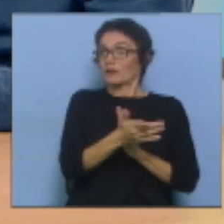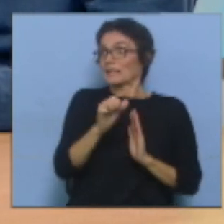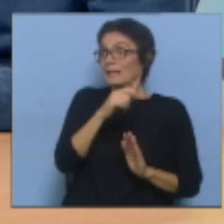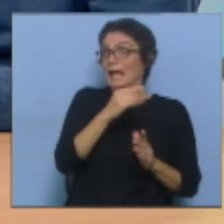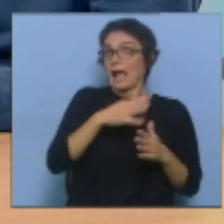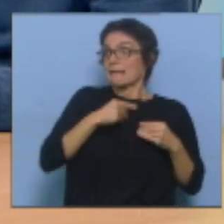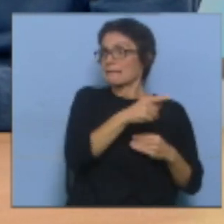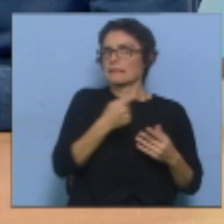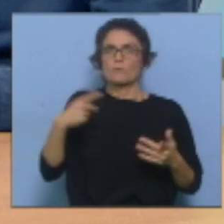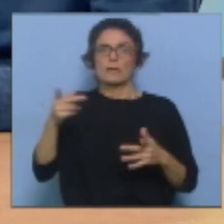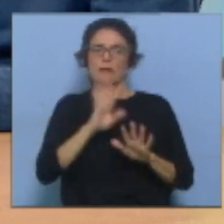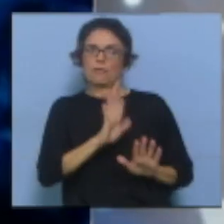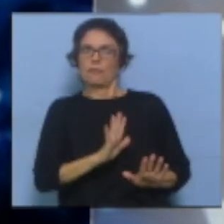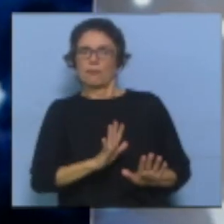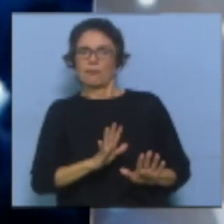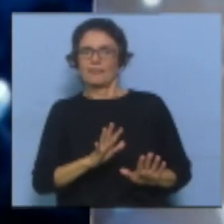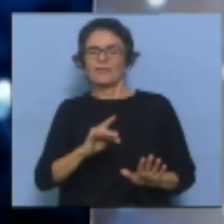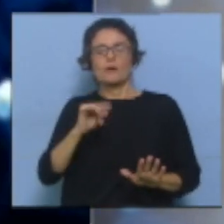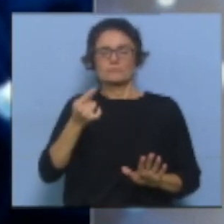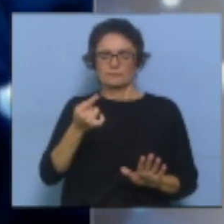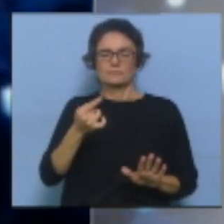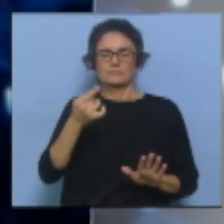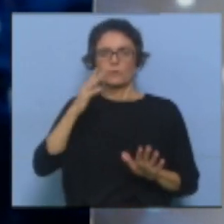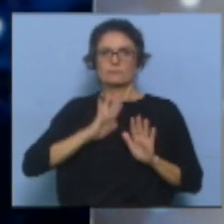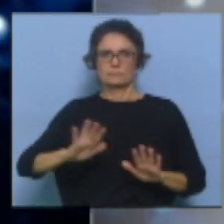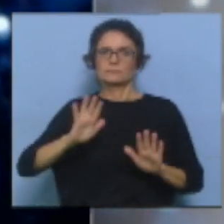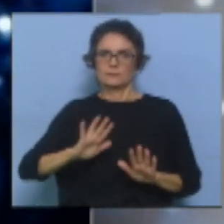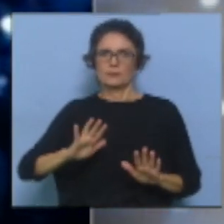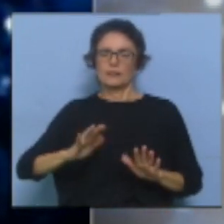18 anos, fores mais velho, mas agora não. E a verdade é que depois, a seguir, de